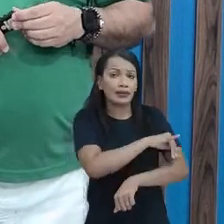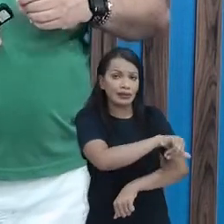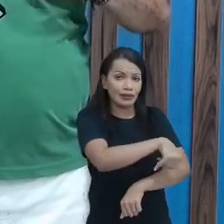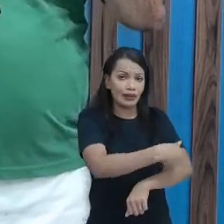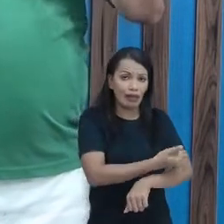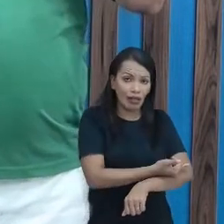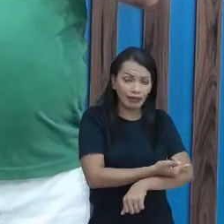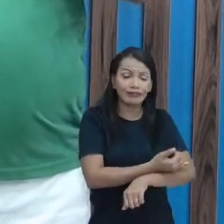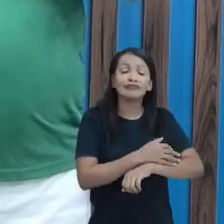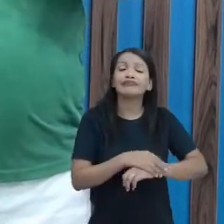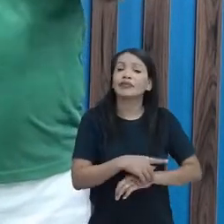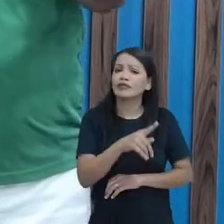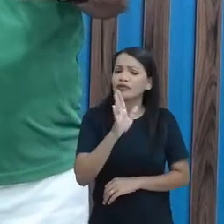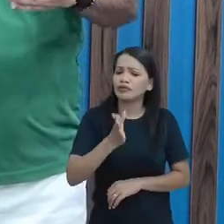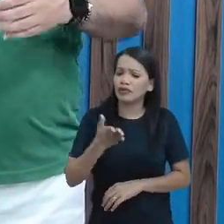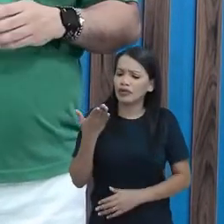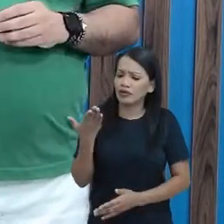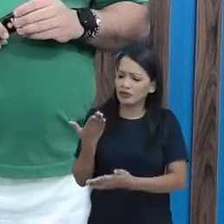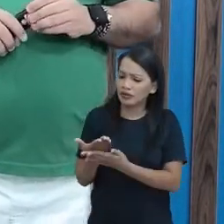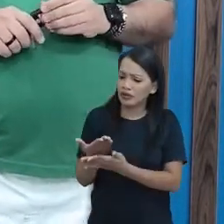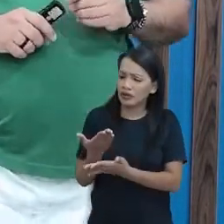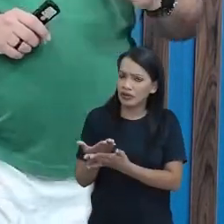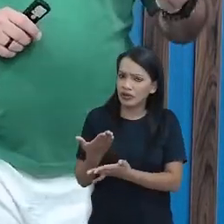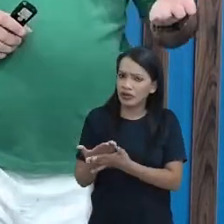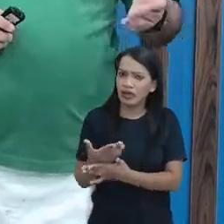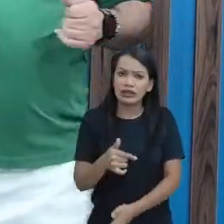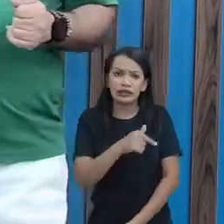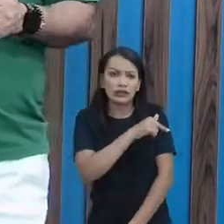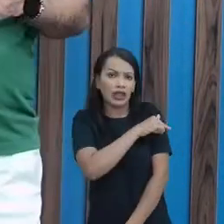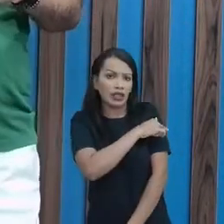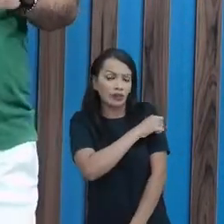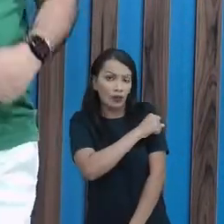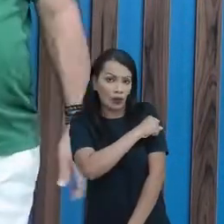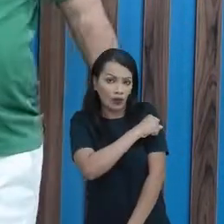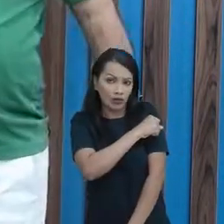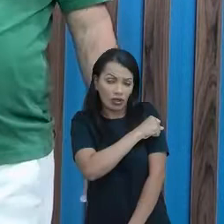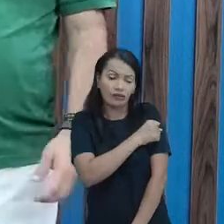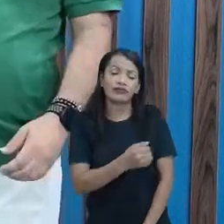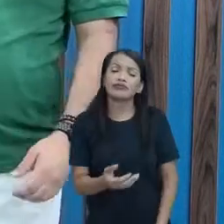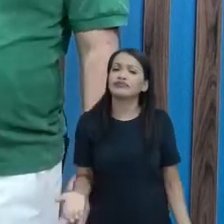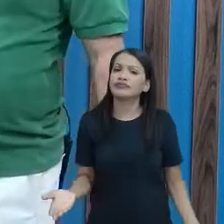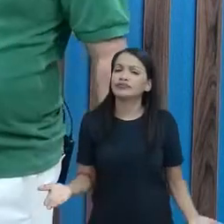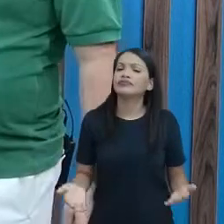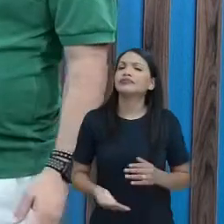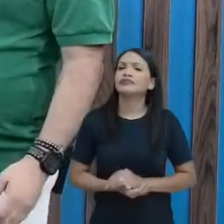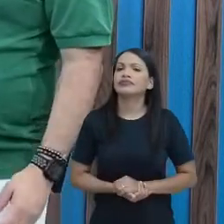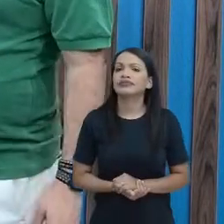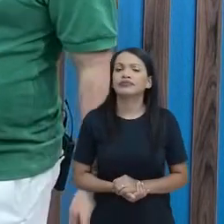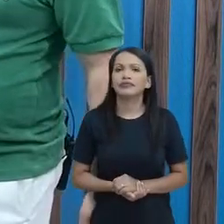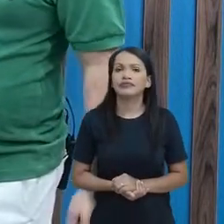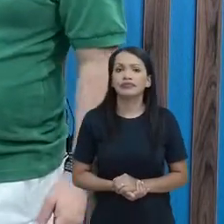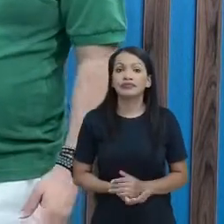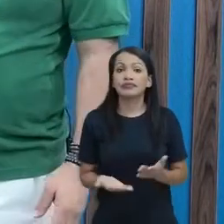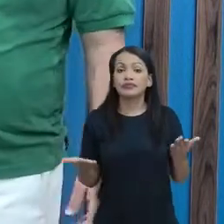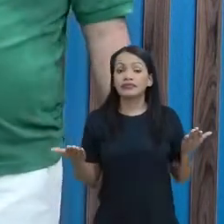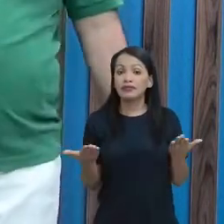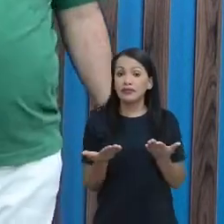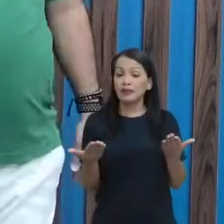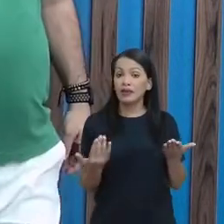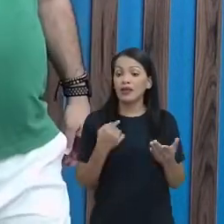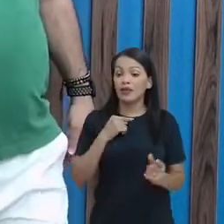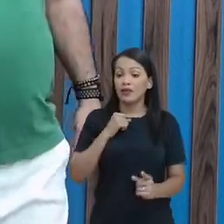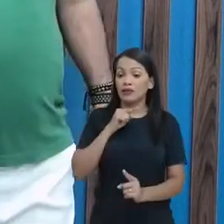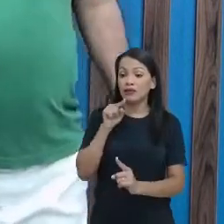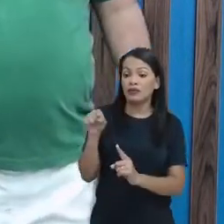estudado, né, no 7º ano, né? 7º ano. Então, nesse sentido, o objetivo, né,